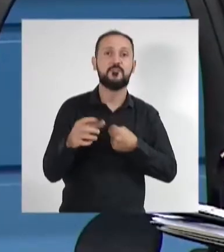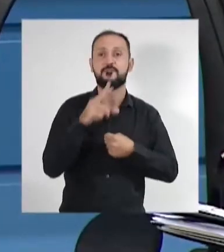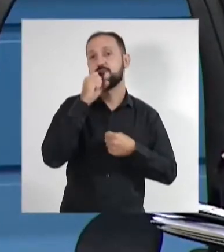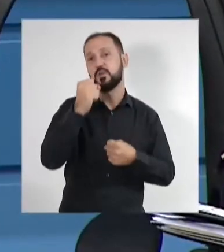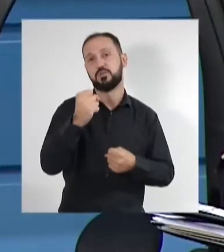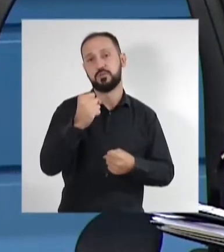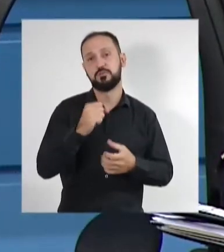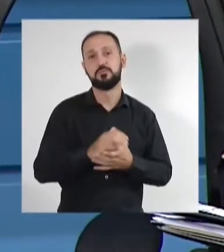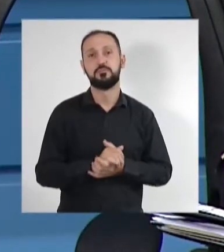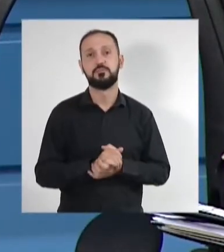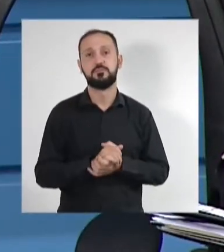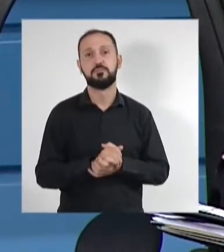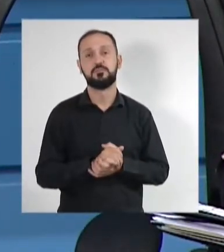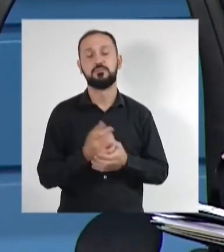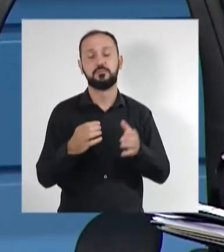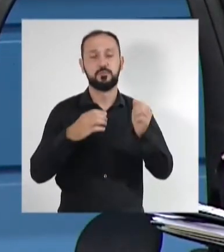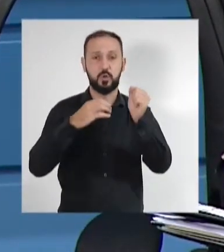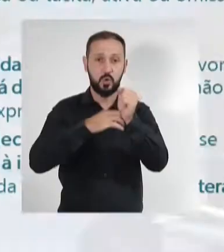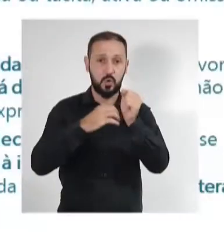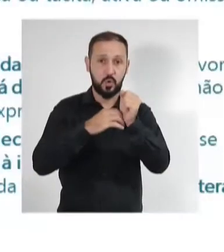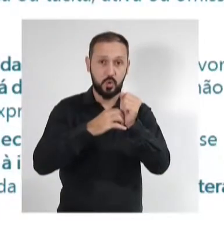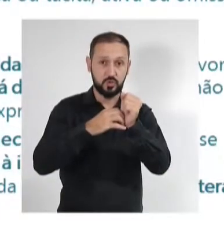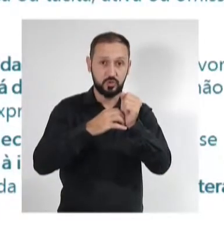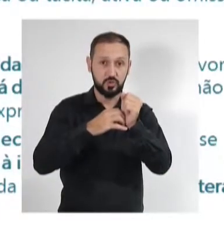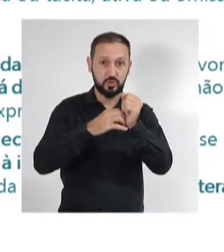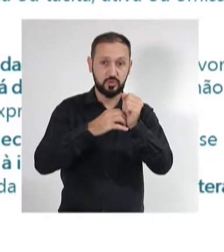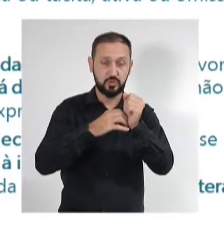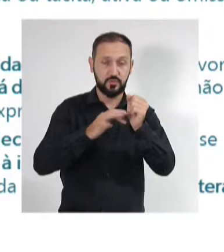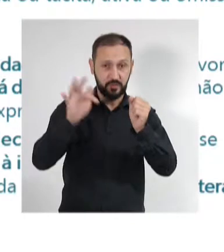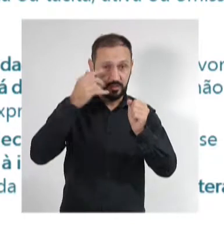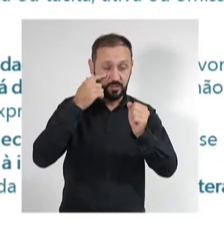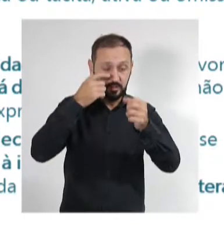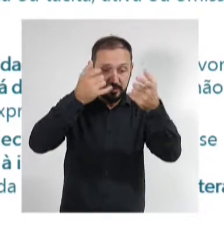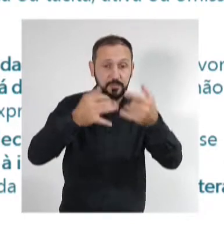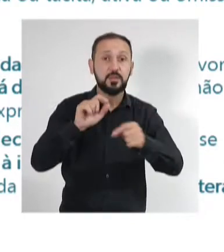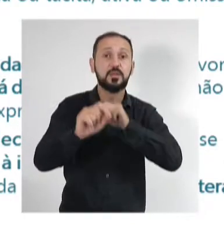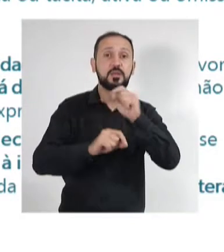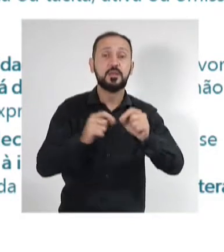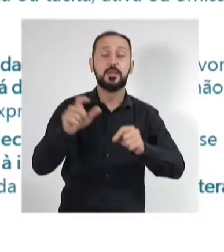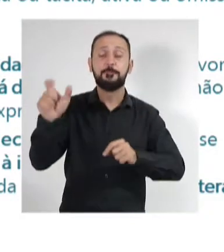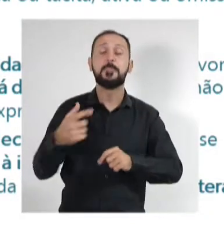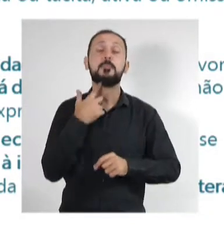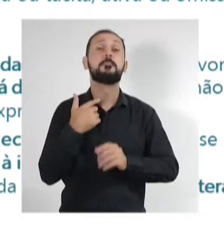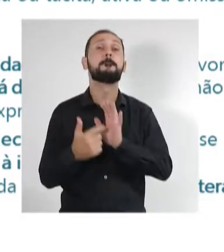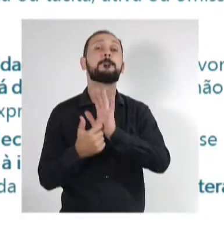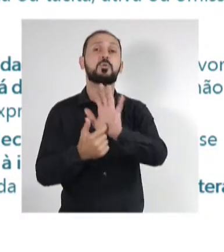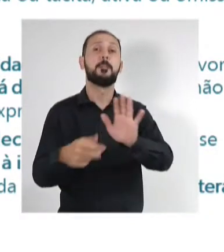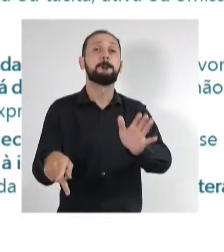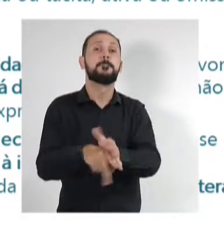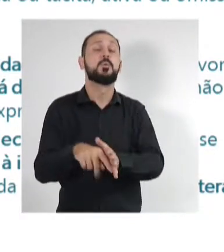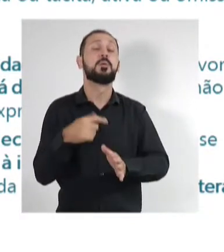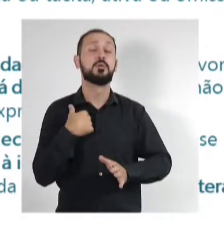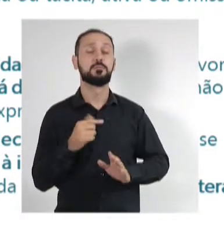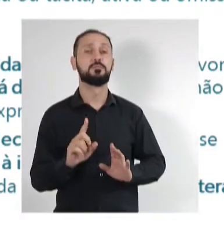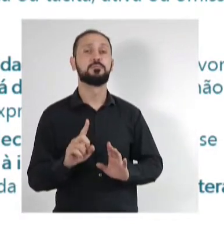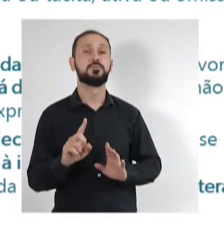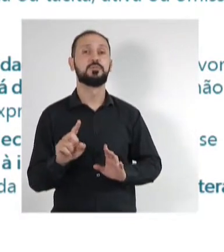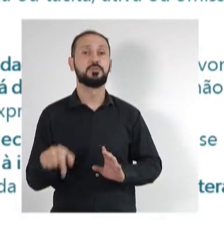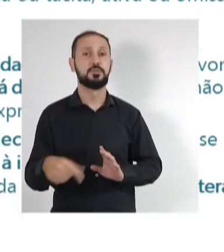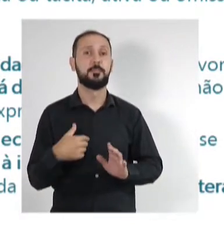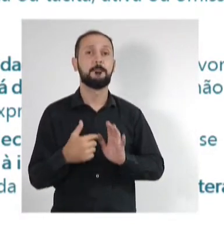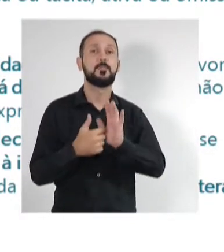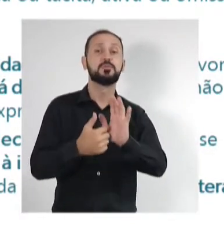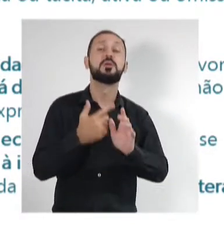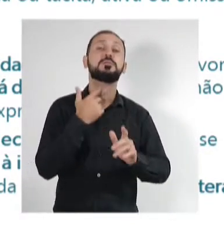grande. Então, e o Código Civil autoriza, né, que a declaração de vontade expressa não é a única forma de